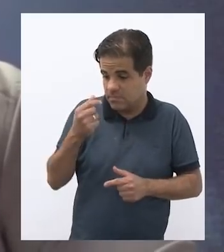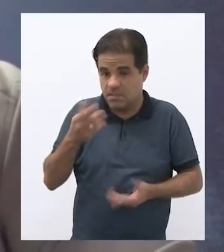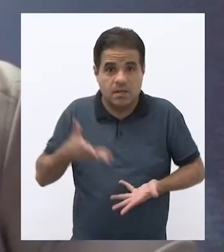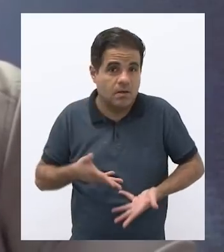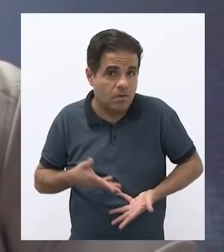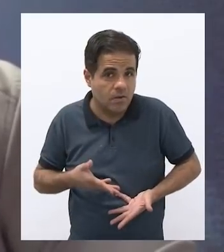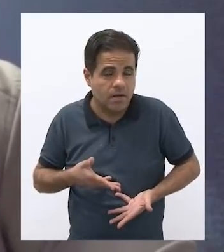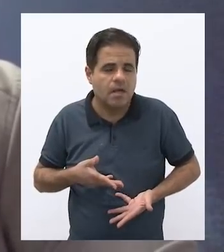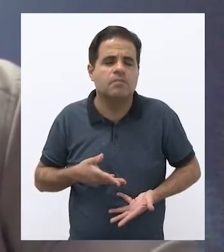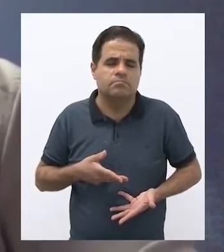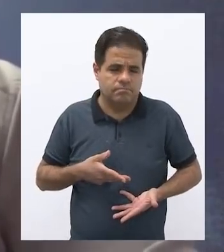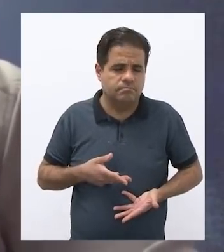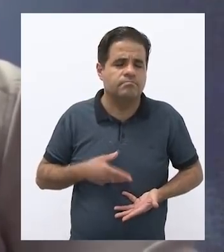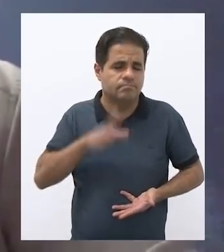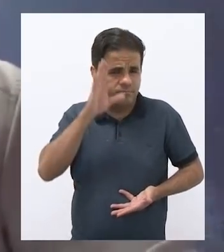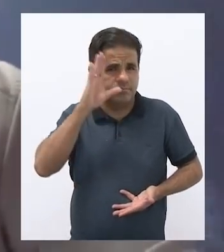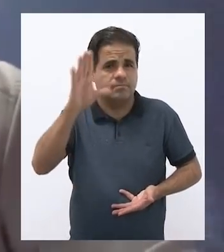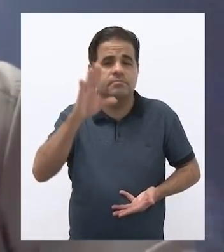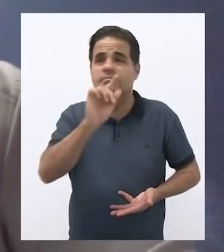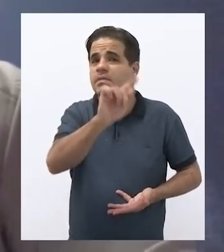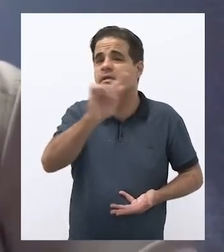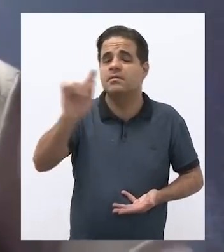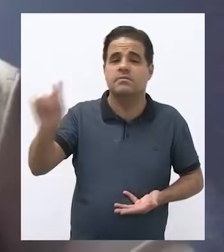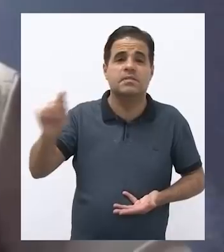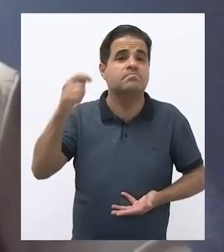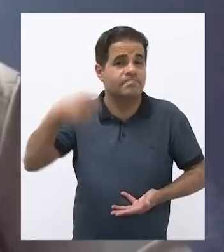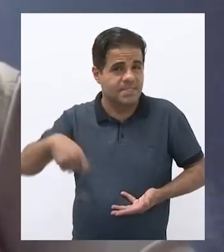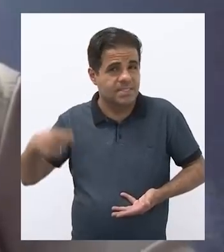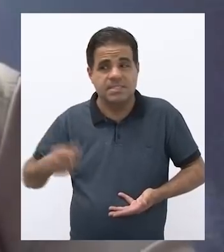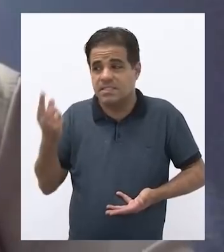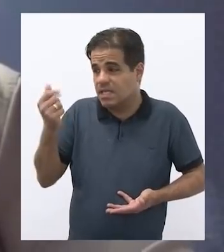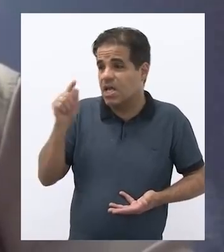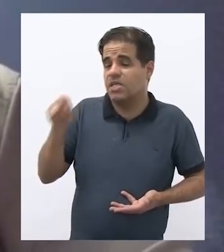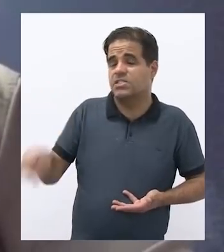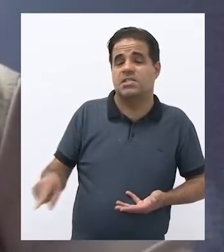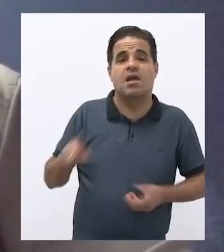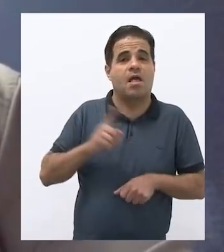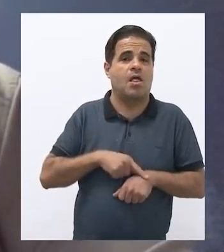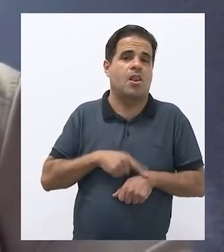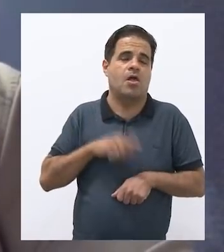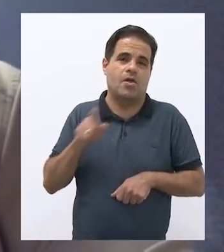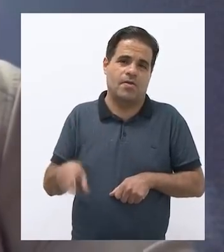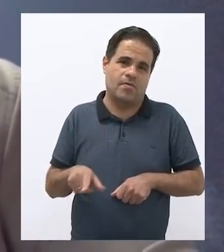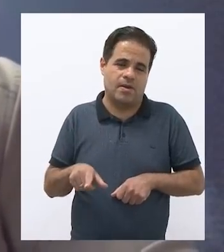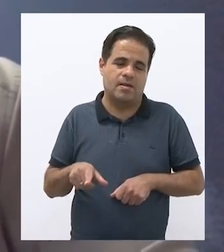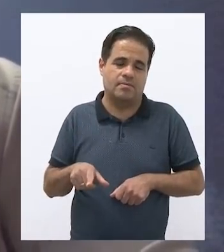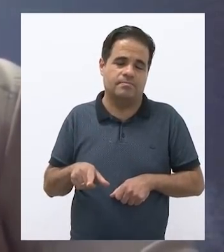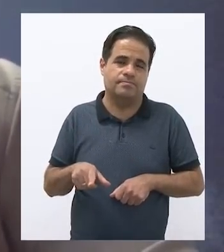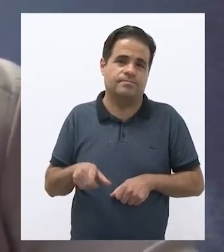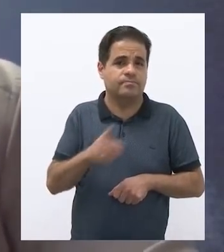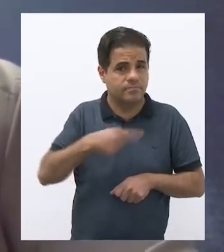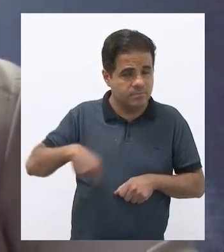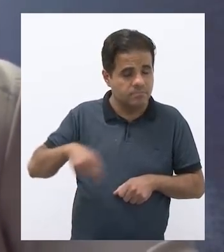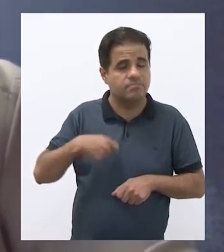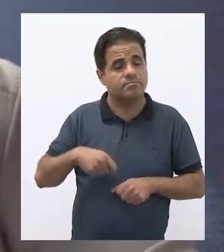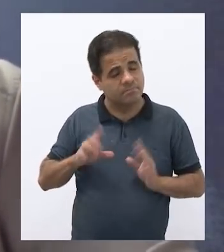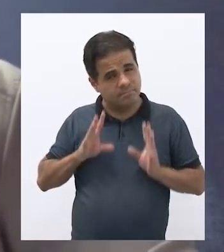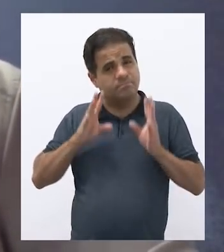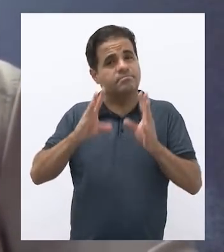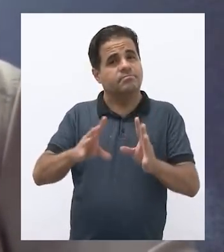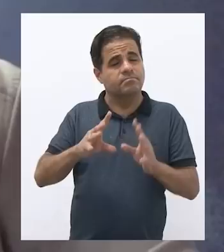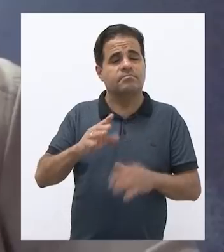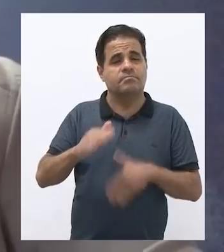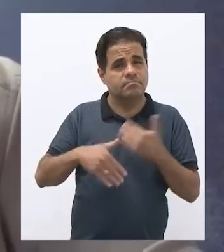agora. Principalmente para quem precisa daquele dinheiro naquele momento. Então, nós temos taxas